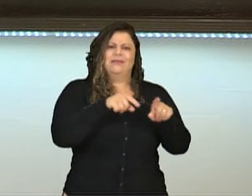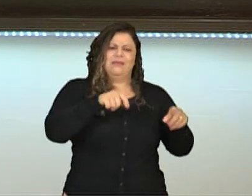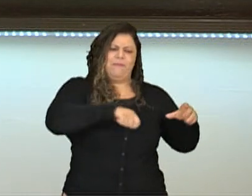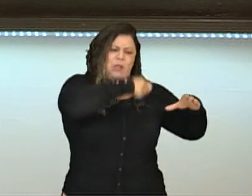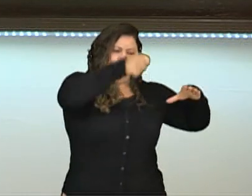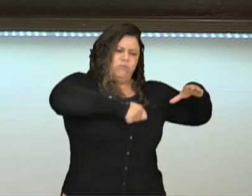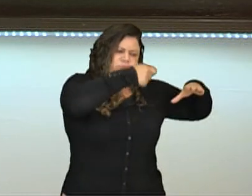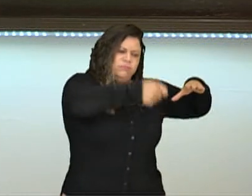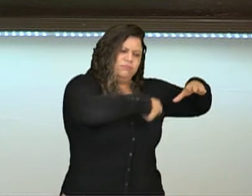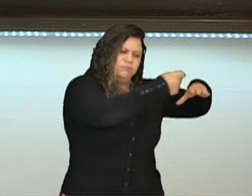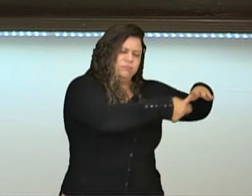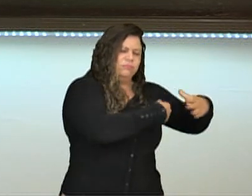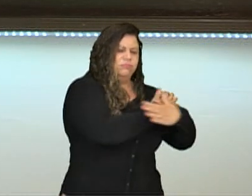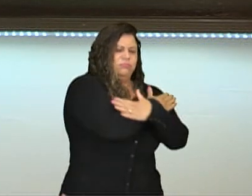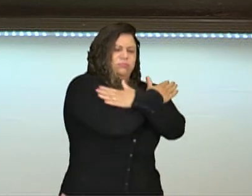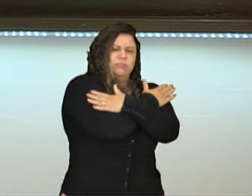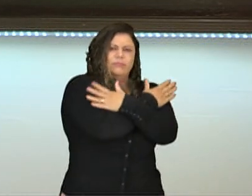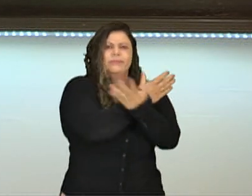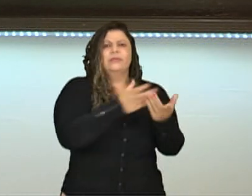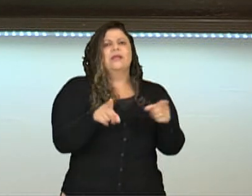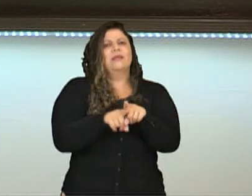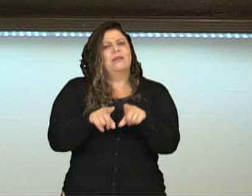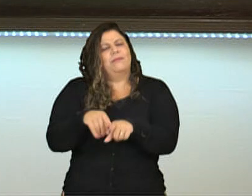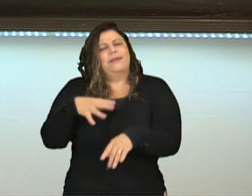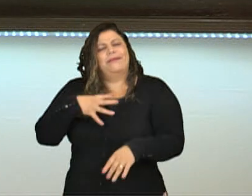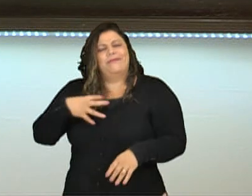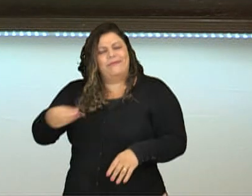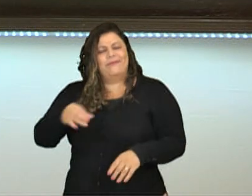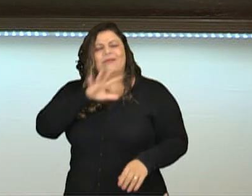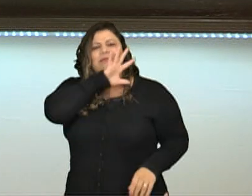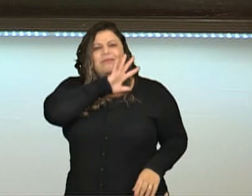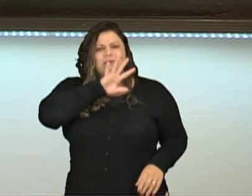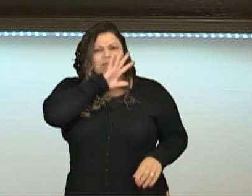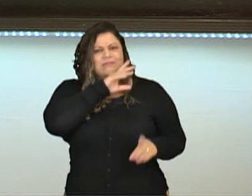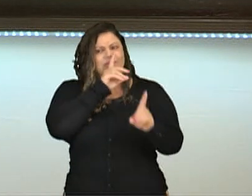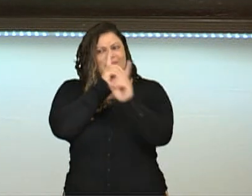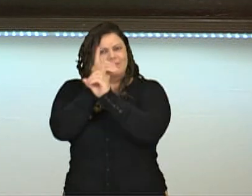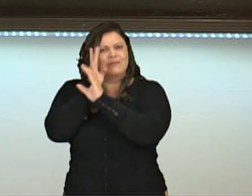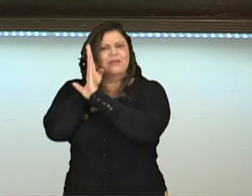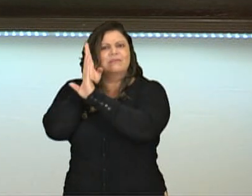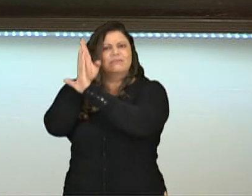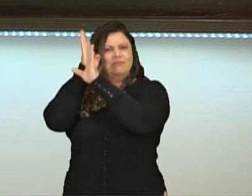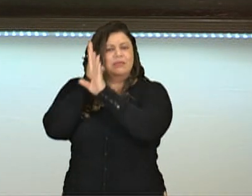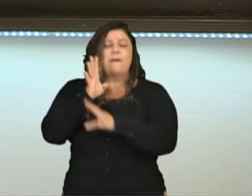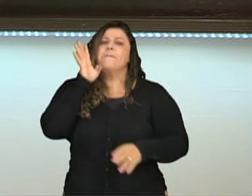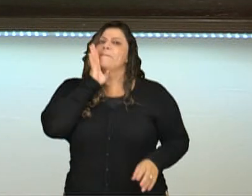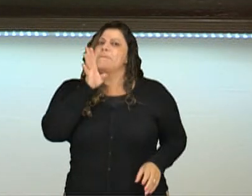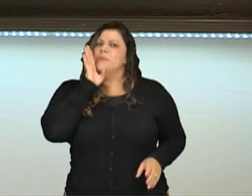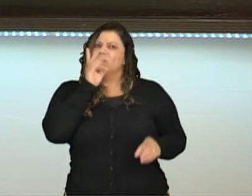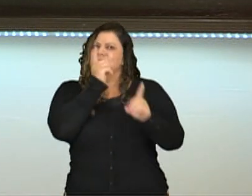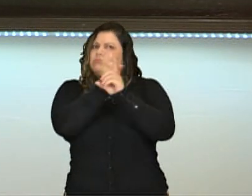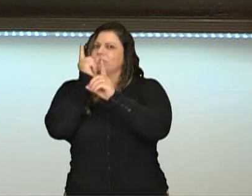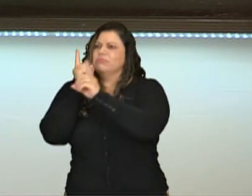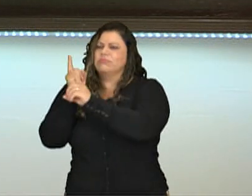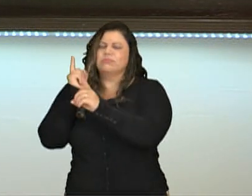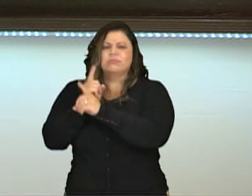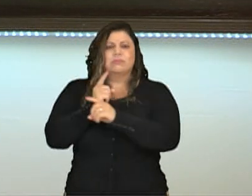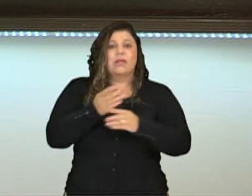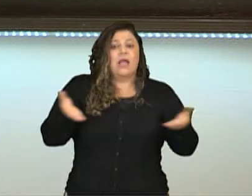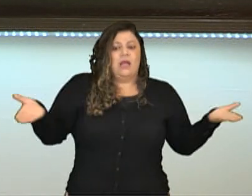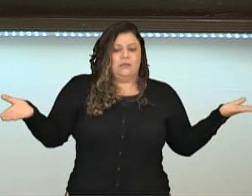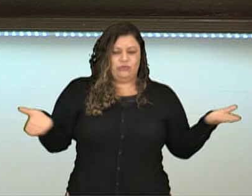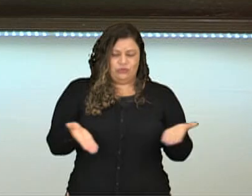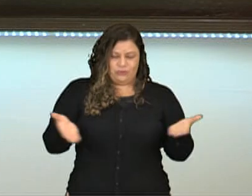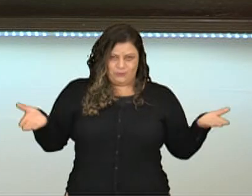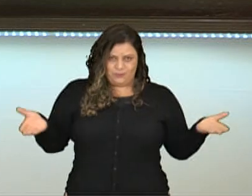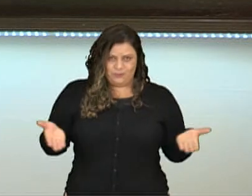de um filhote de leoa, que foi encontrado também mumificado. É muito legal. Descobertas realizadas atualmente.